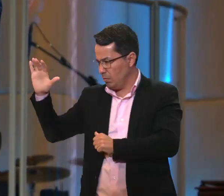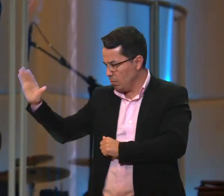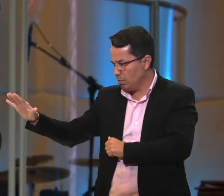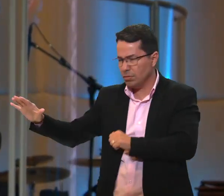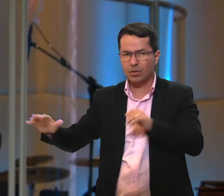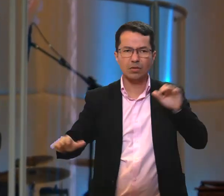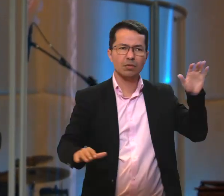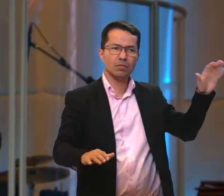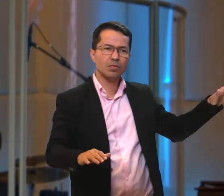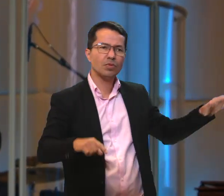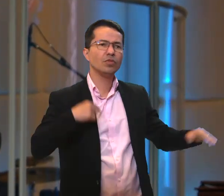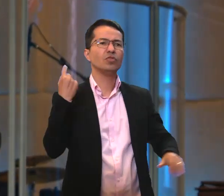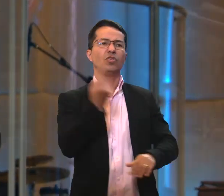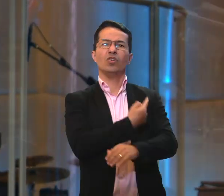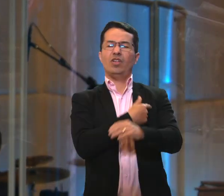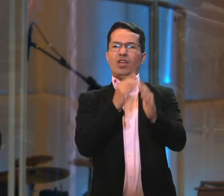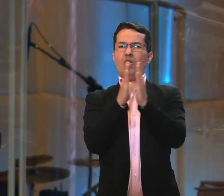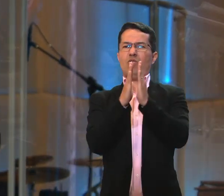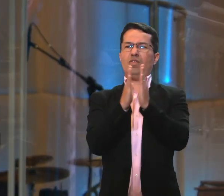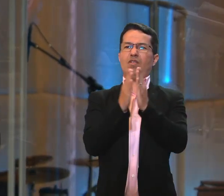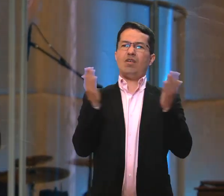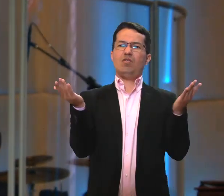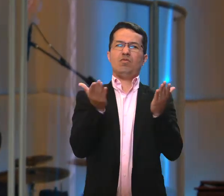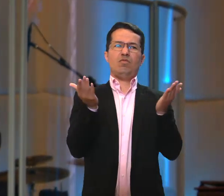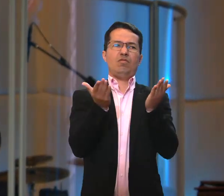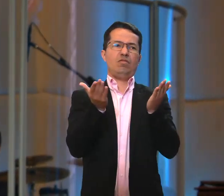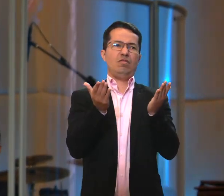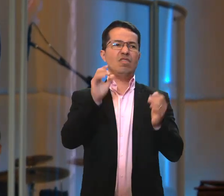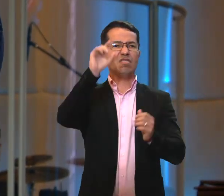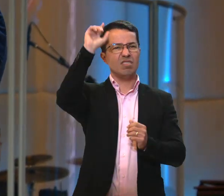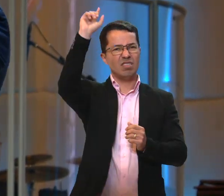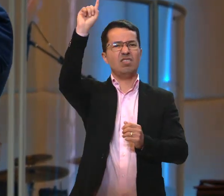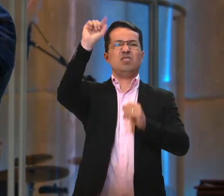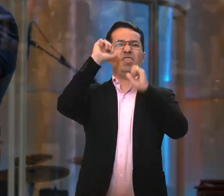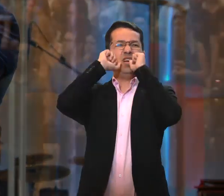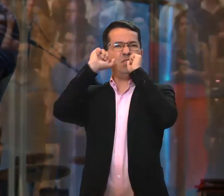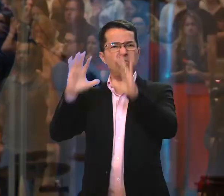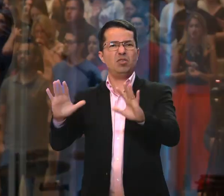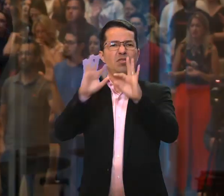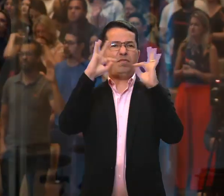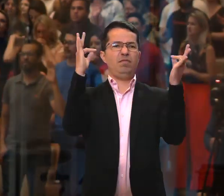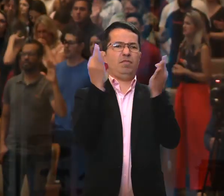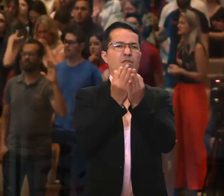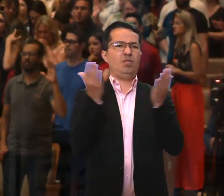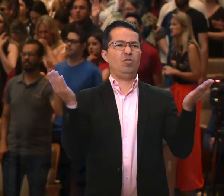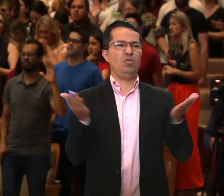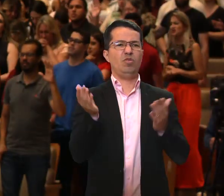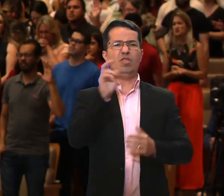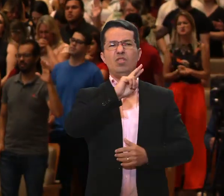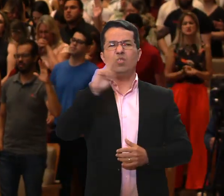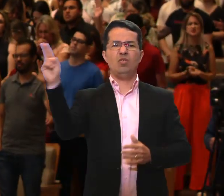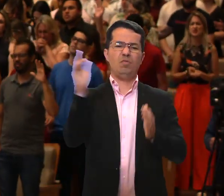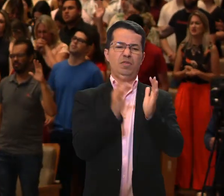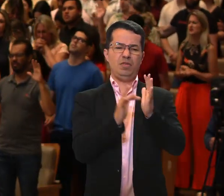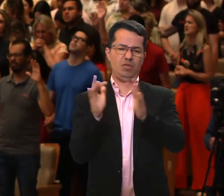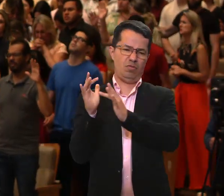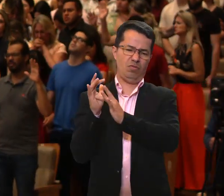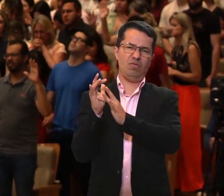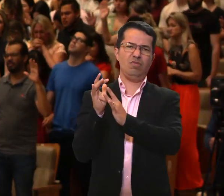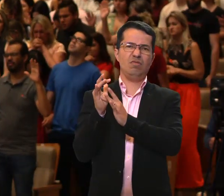curar casas aqui em nome de Jesus. Pai, nós queremos colocar a vida dos nossos irmãos diante de